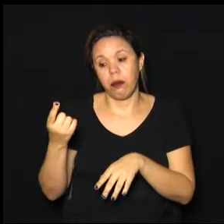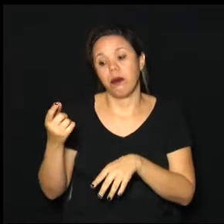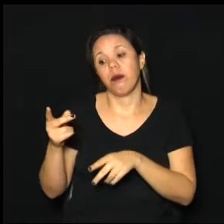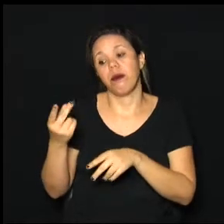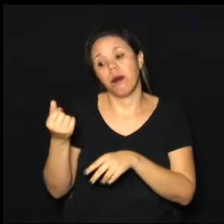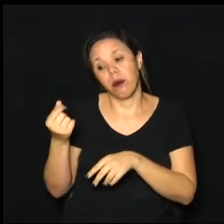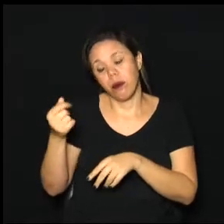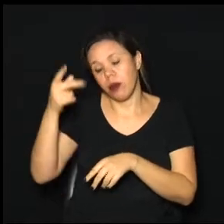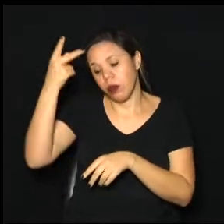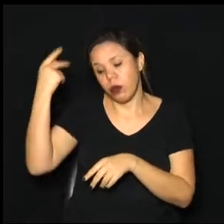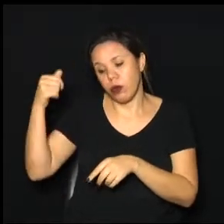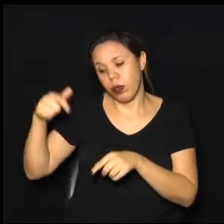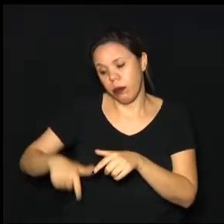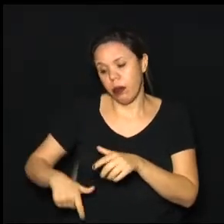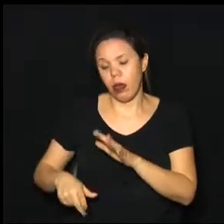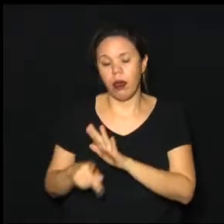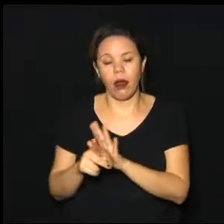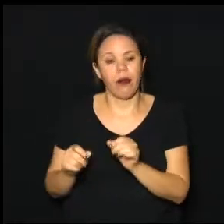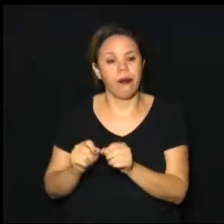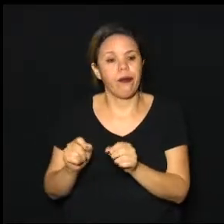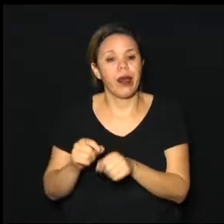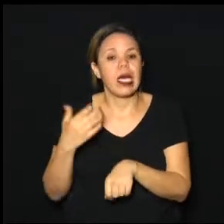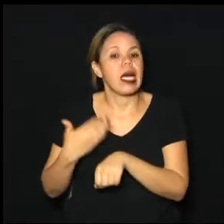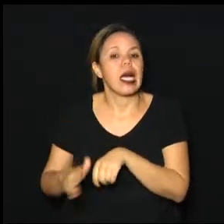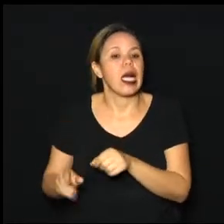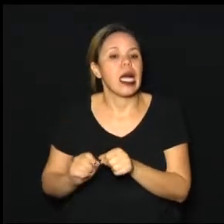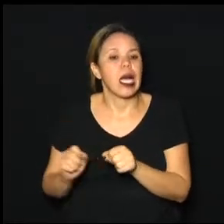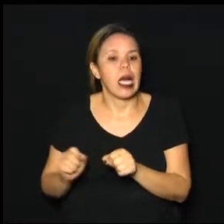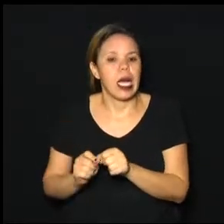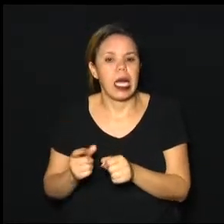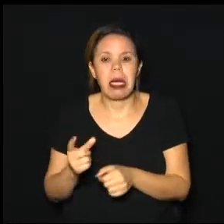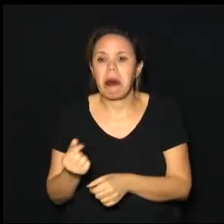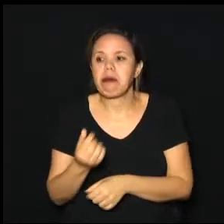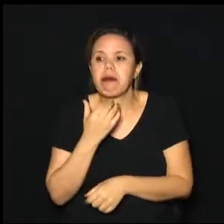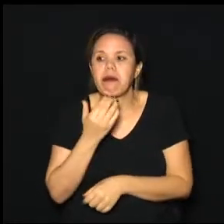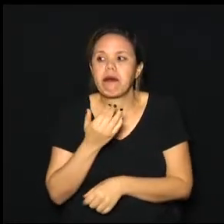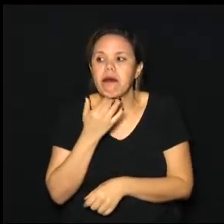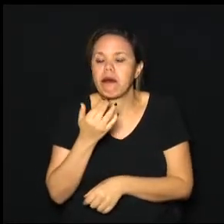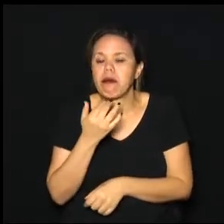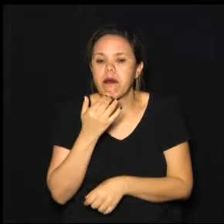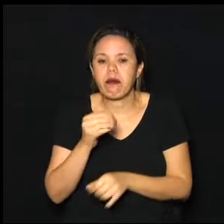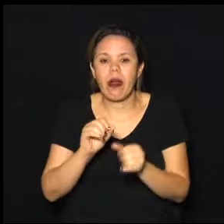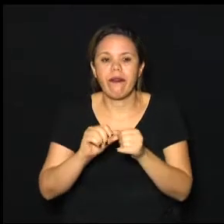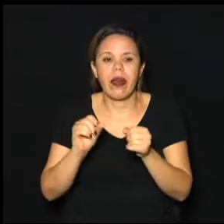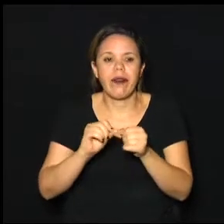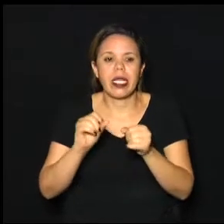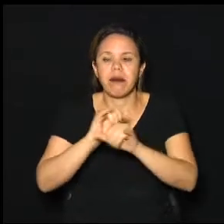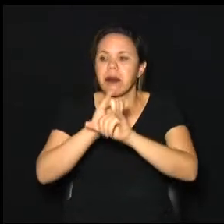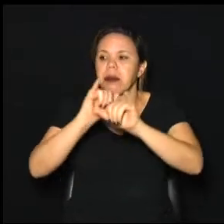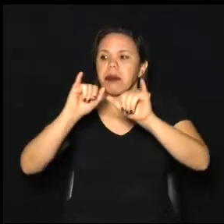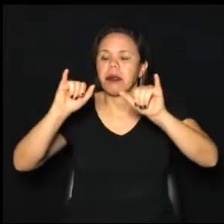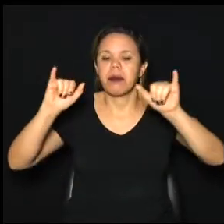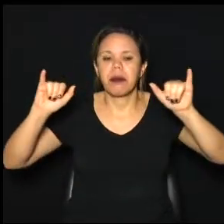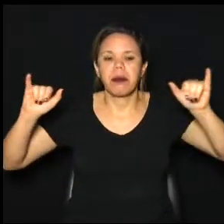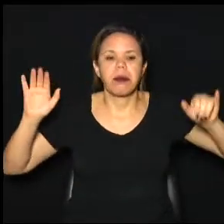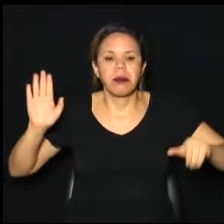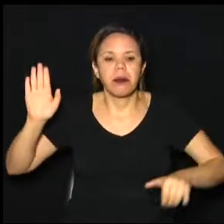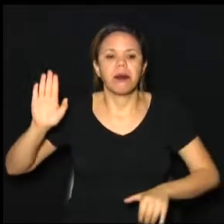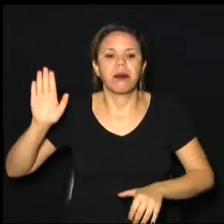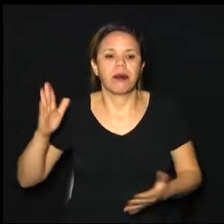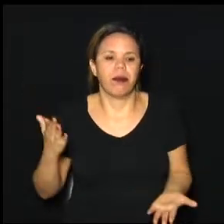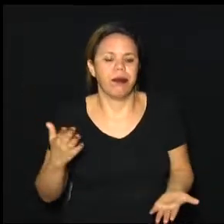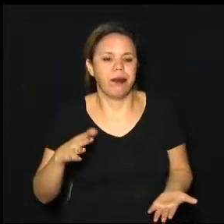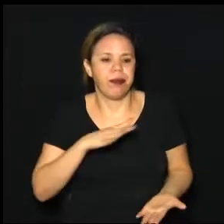físicas. Na prática, viu-se que esses recursos não eram suficientes para custear as campanhas eleitorais, sobretudo